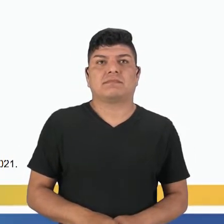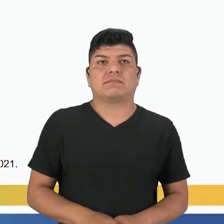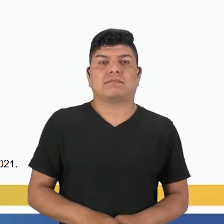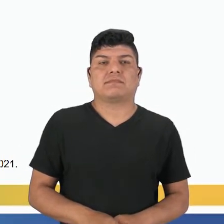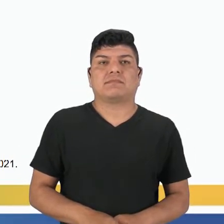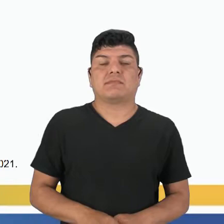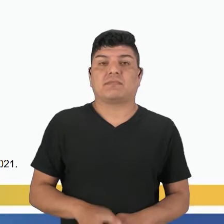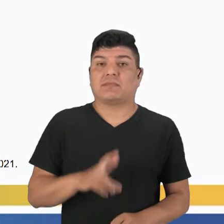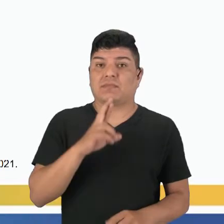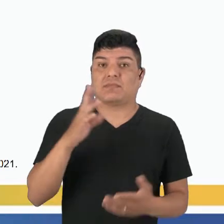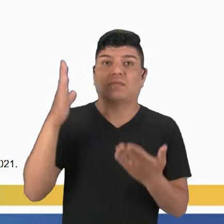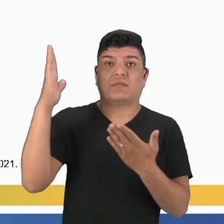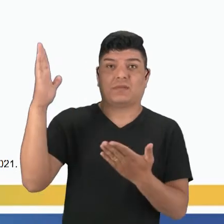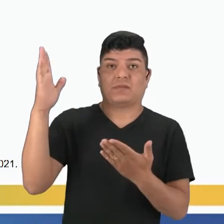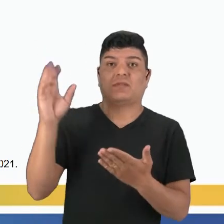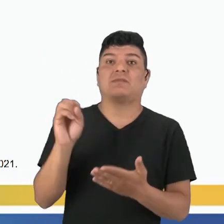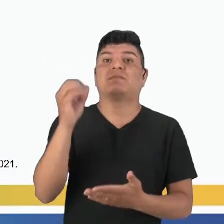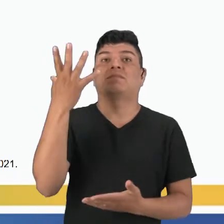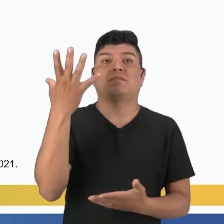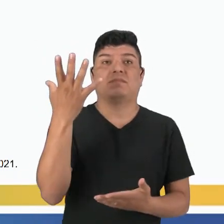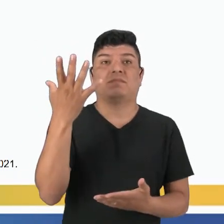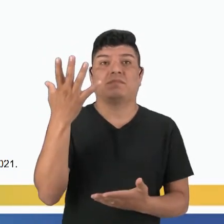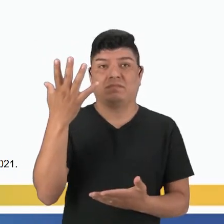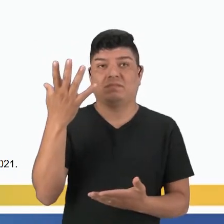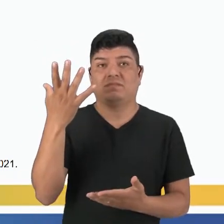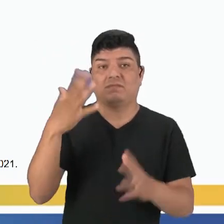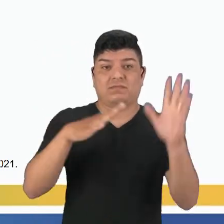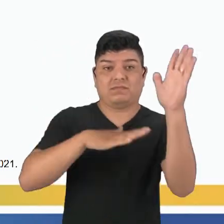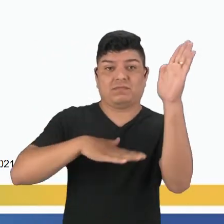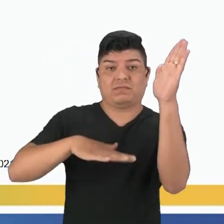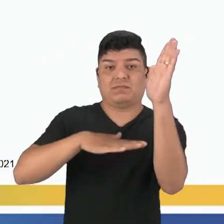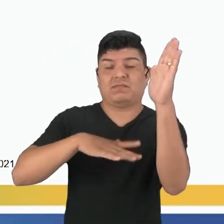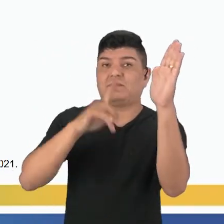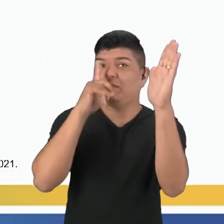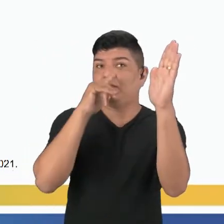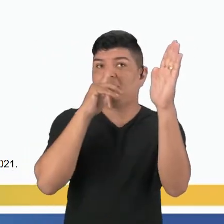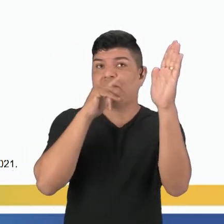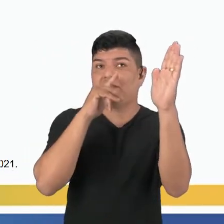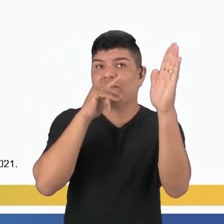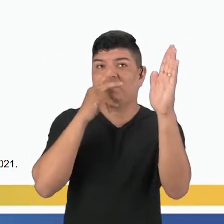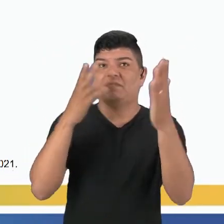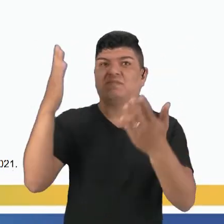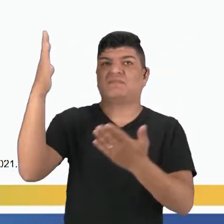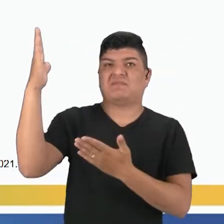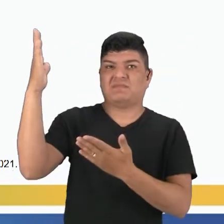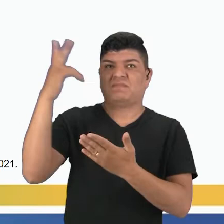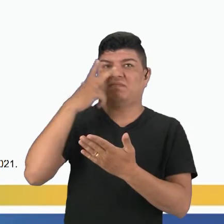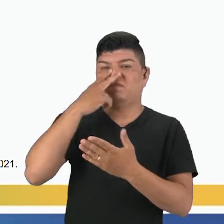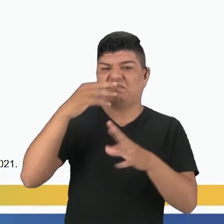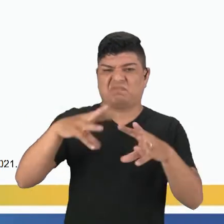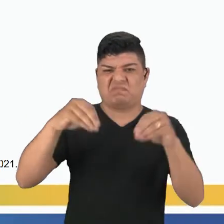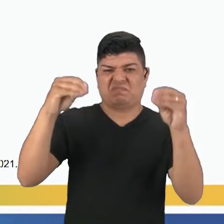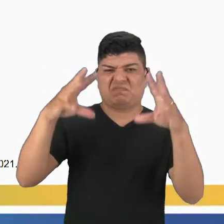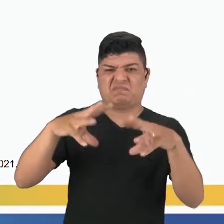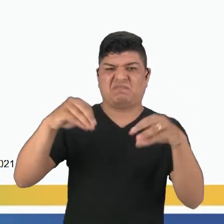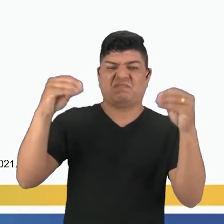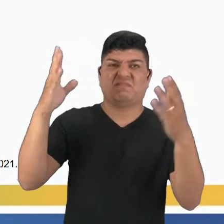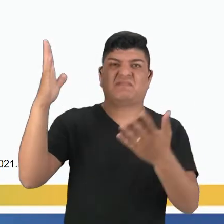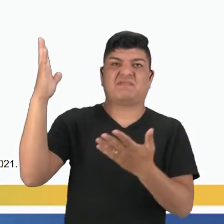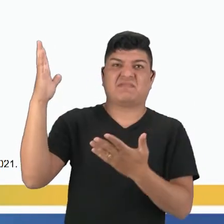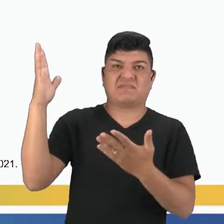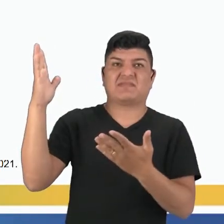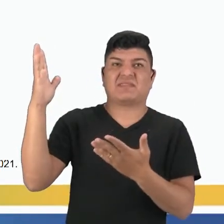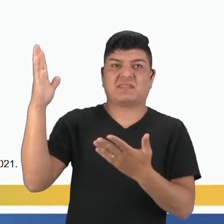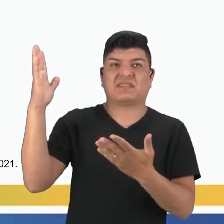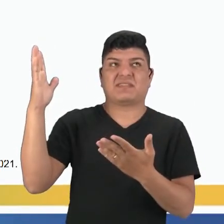Gente, olha o resultado do flocão, que foi lá pro fundo no tanque de decantação, virou esse lodo aqui, essa lama que o Iberê ficou com nojo de